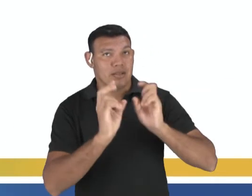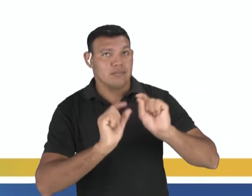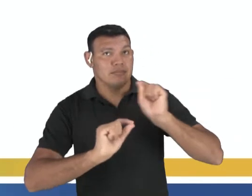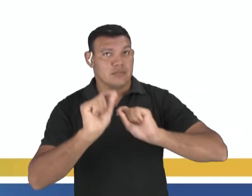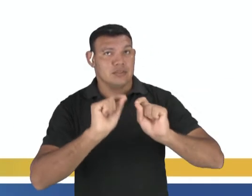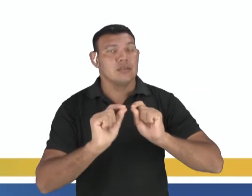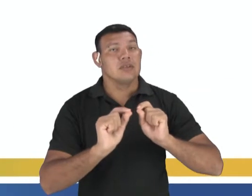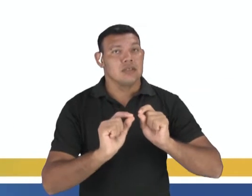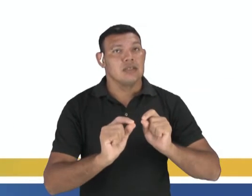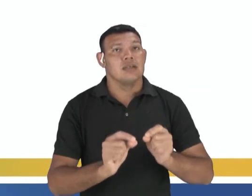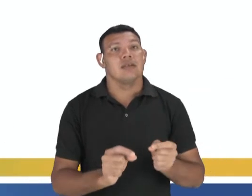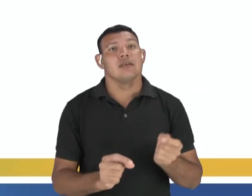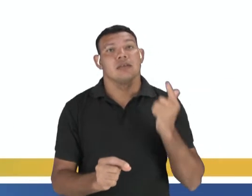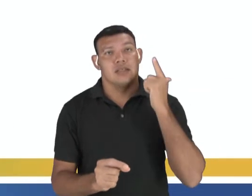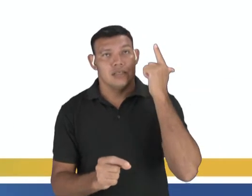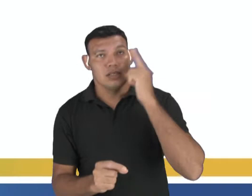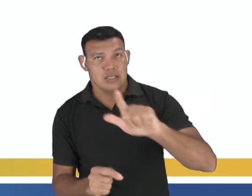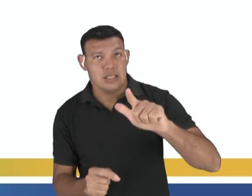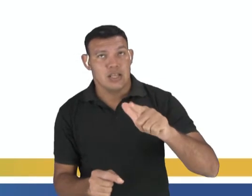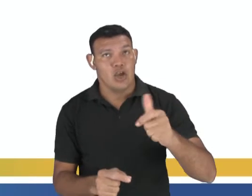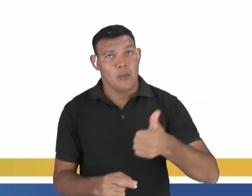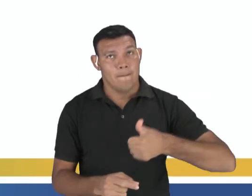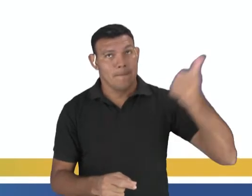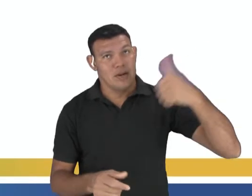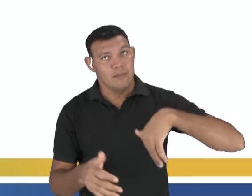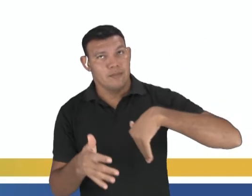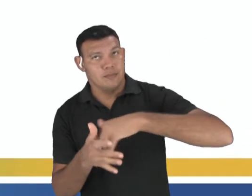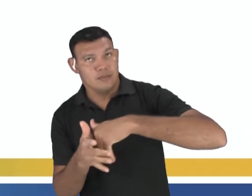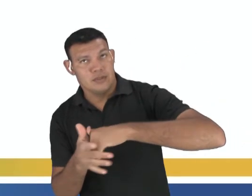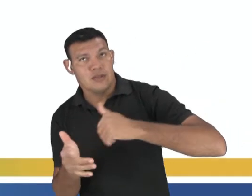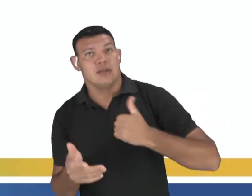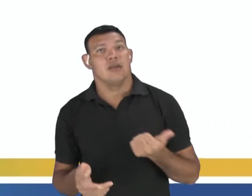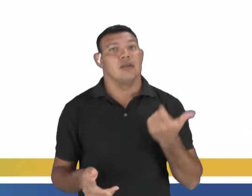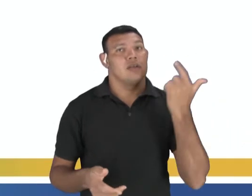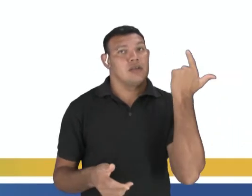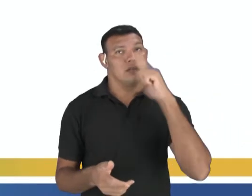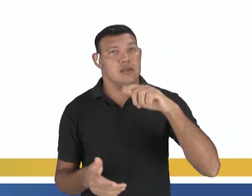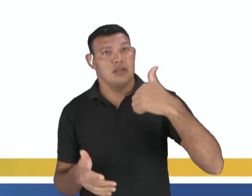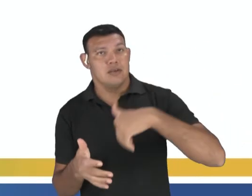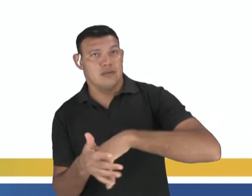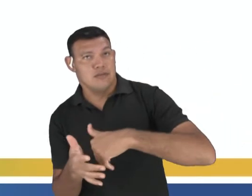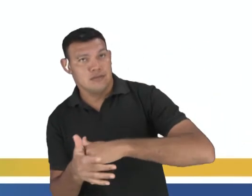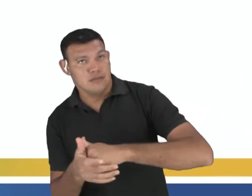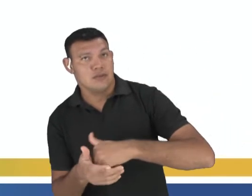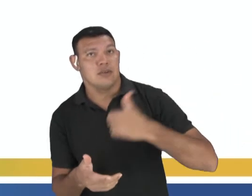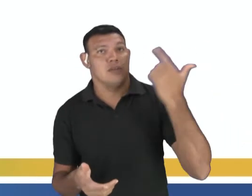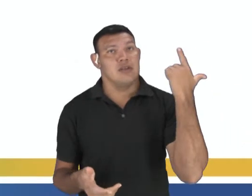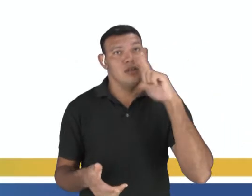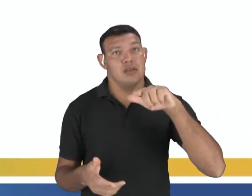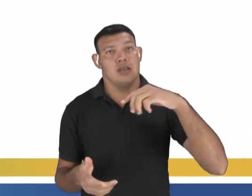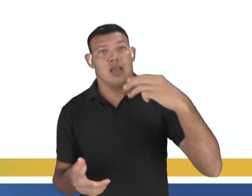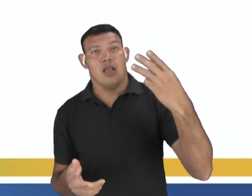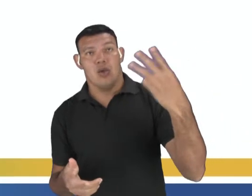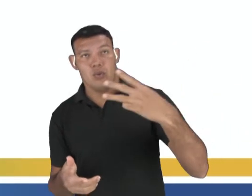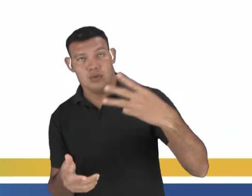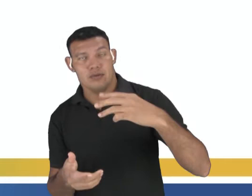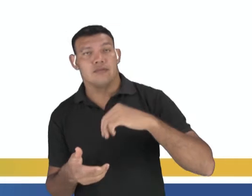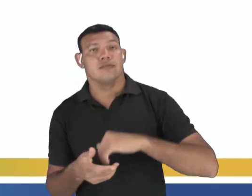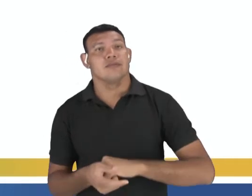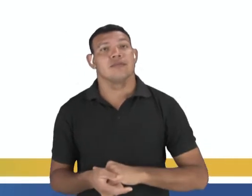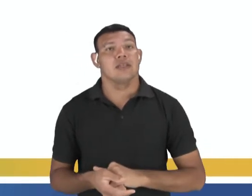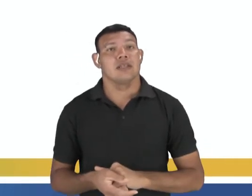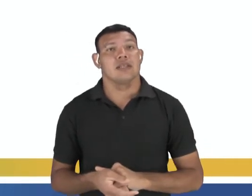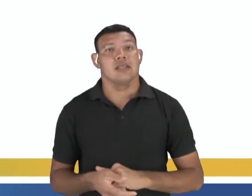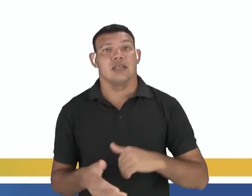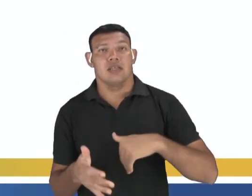E assim também não vai afetar o resultado do terceiro. Então, nesse caso aí, para o time vencer os 3 jogos,